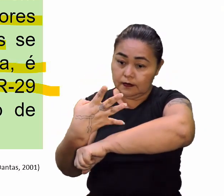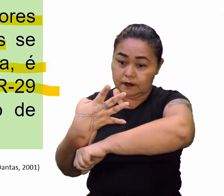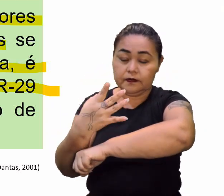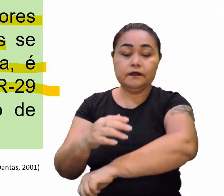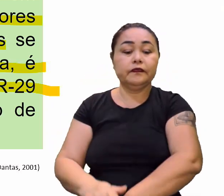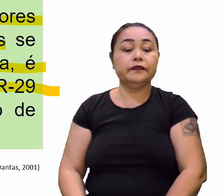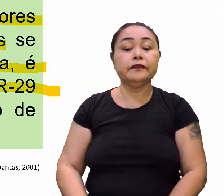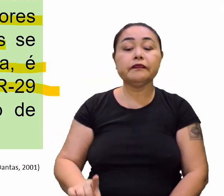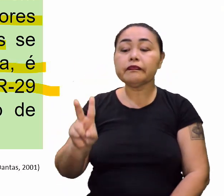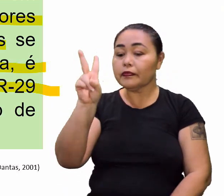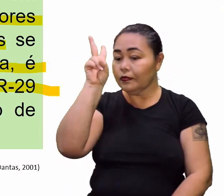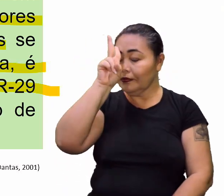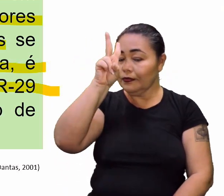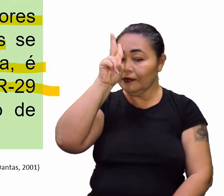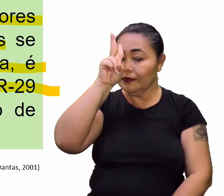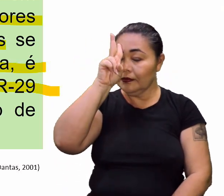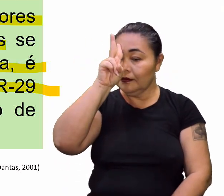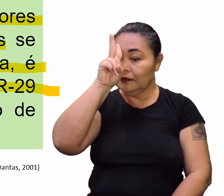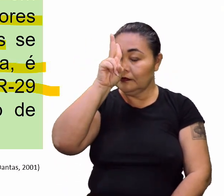que,